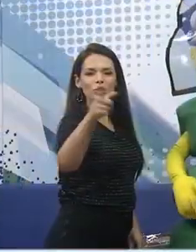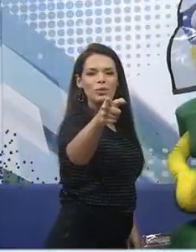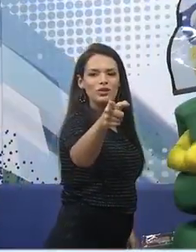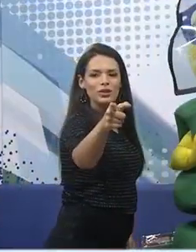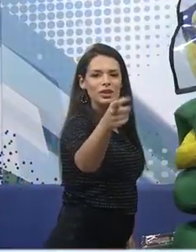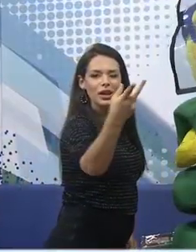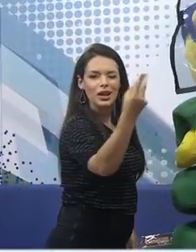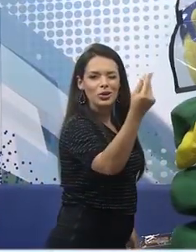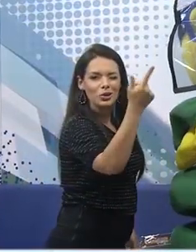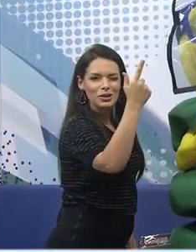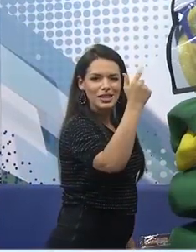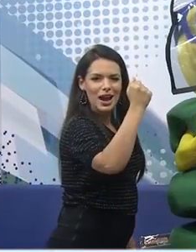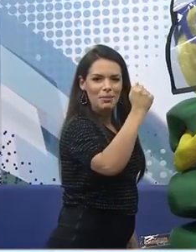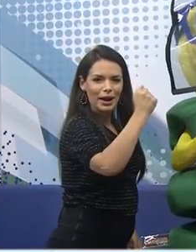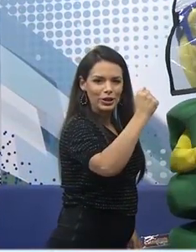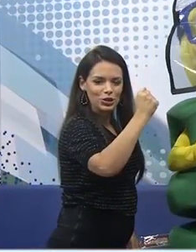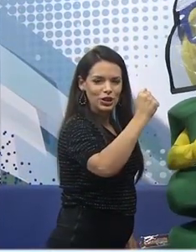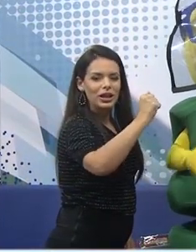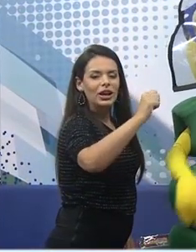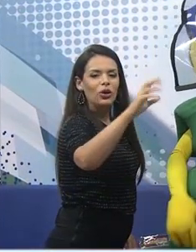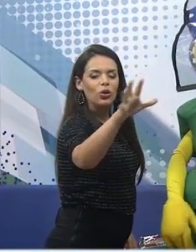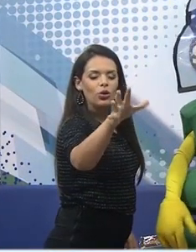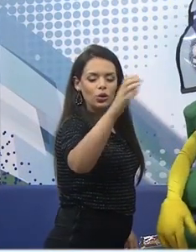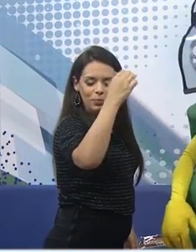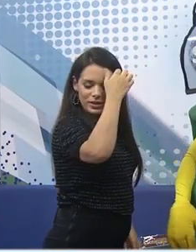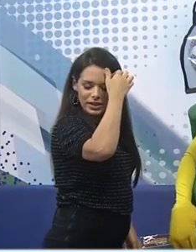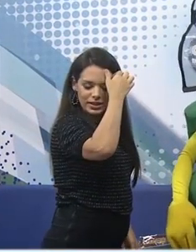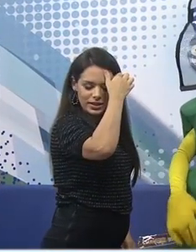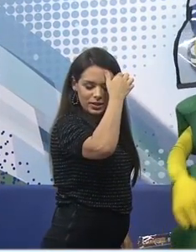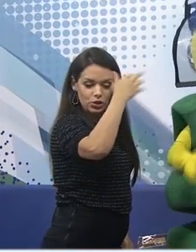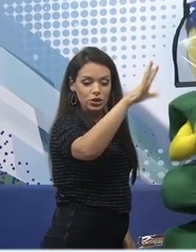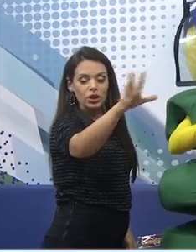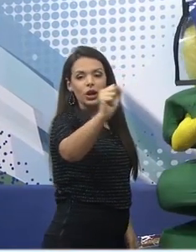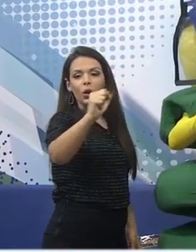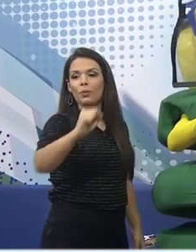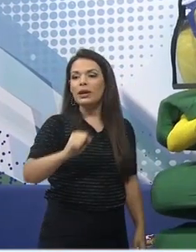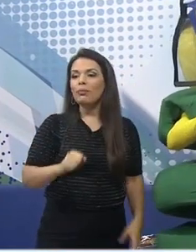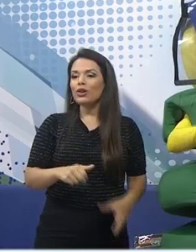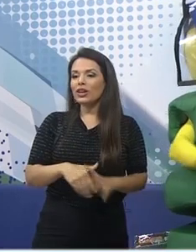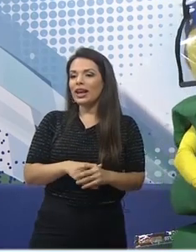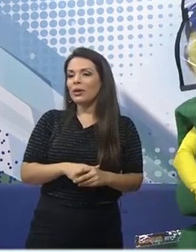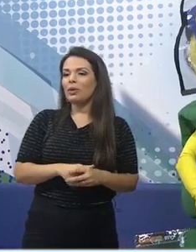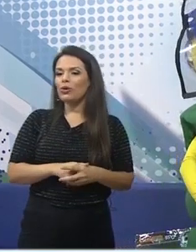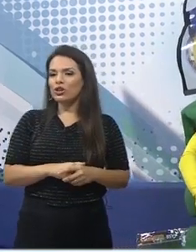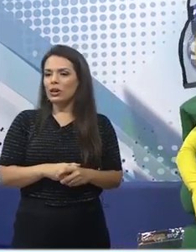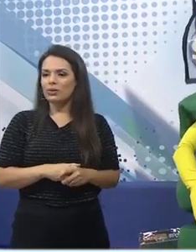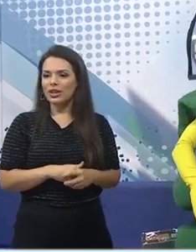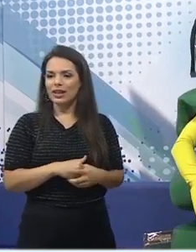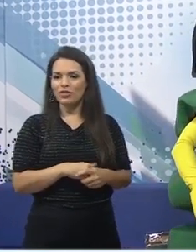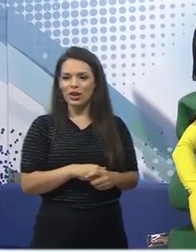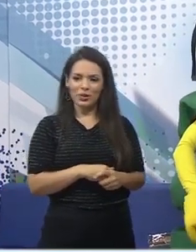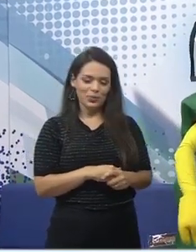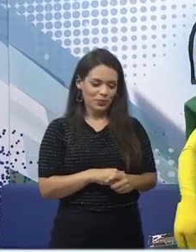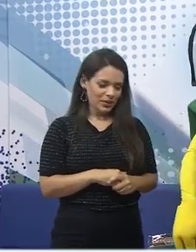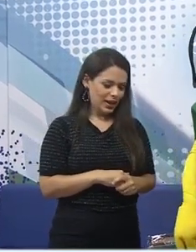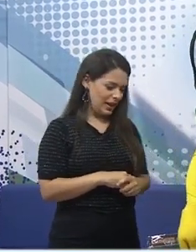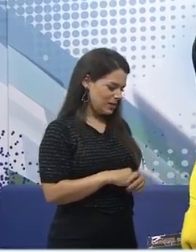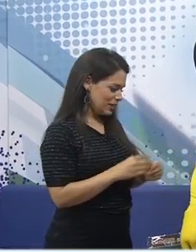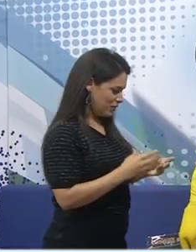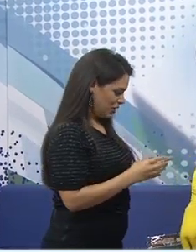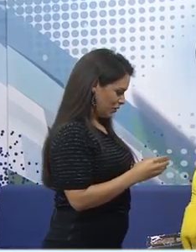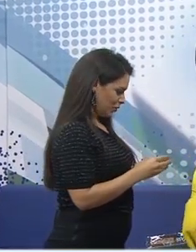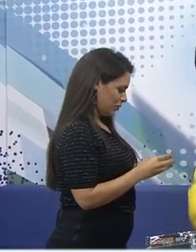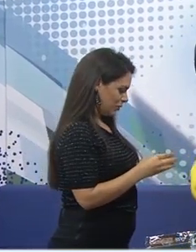Economia, tudo para você economizar mais. Ô, Pedro Certezas, o Big Boy já quer que eu pergunte aqui pro Centavinho.